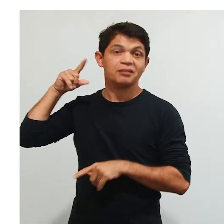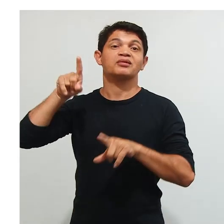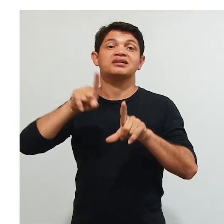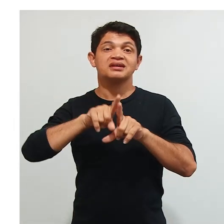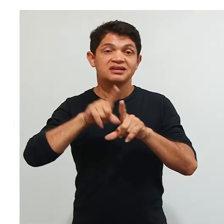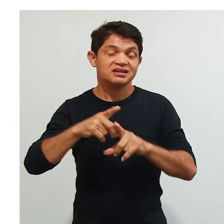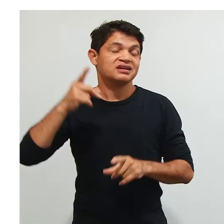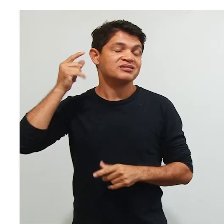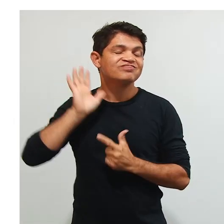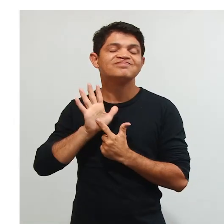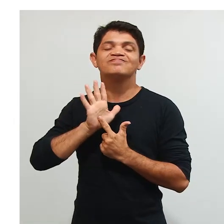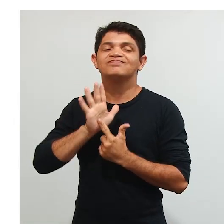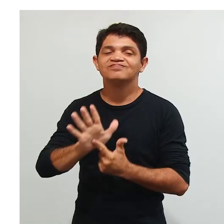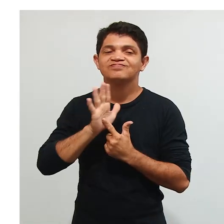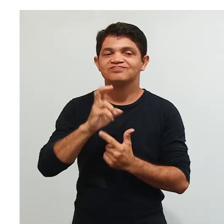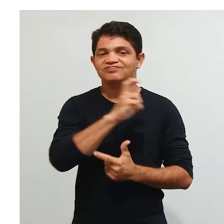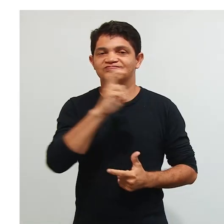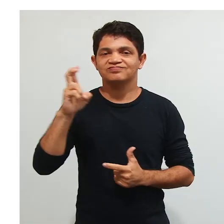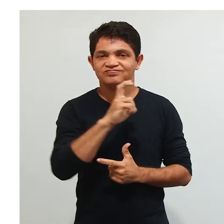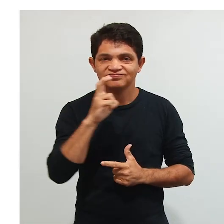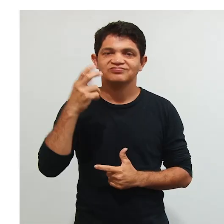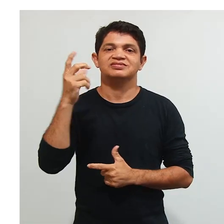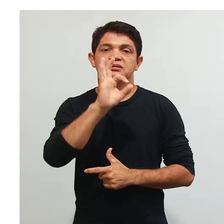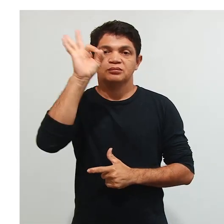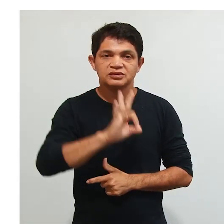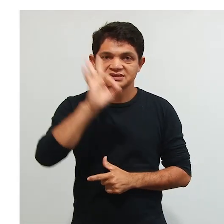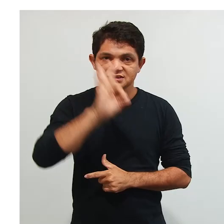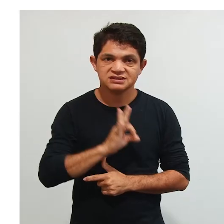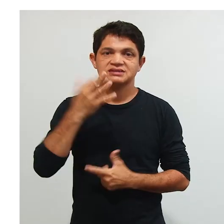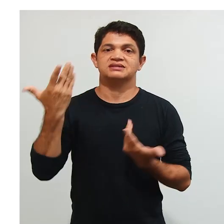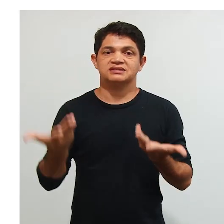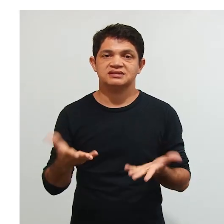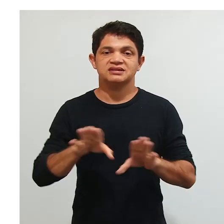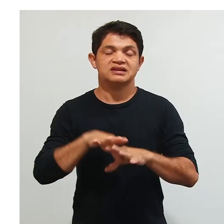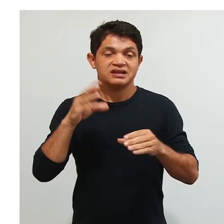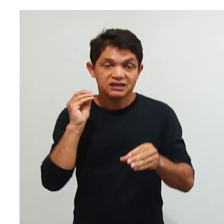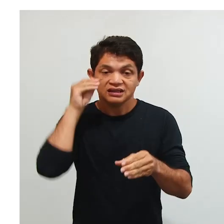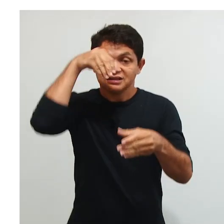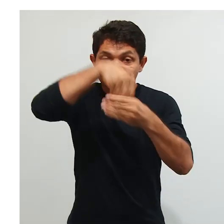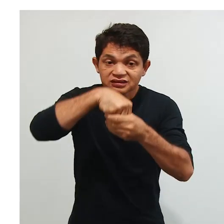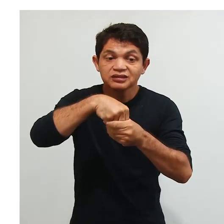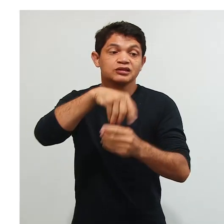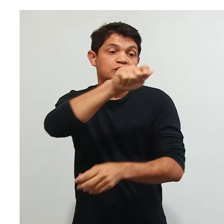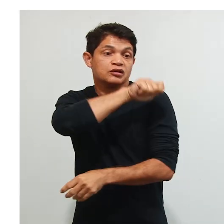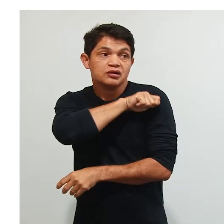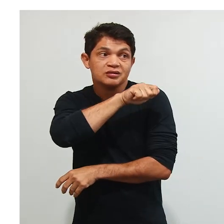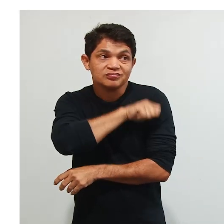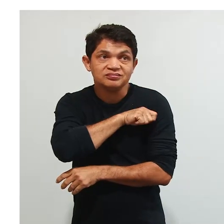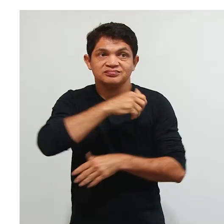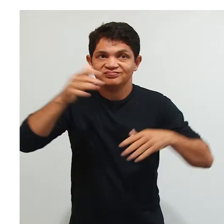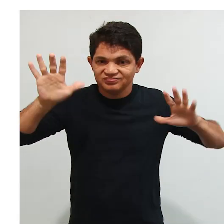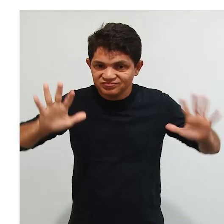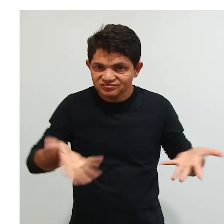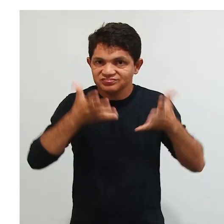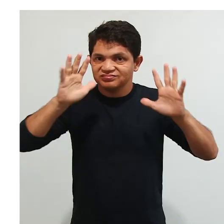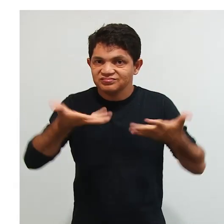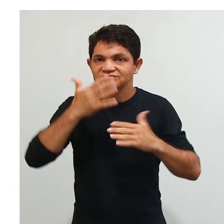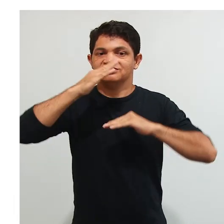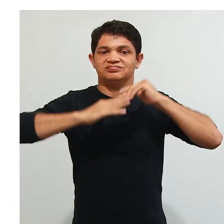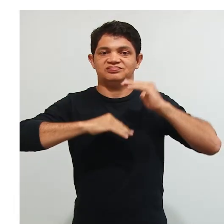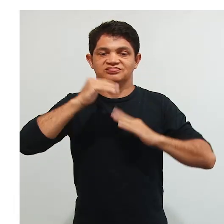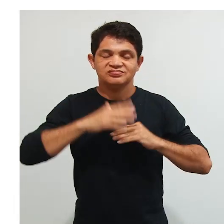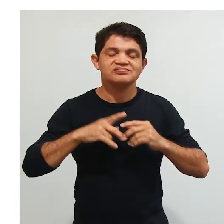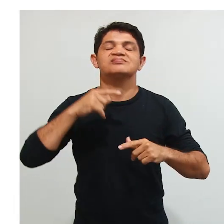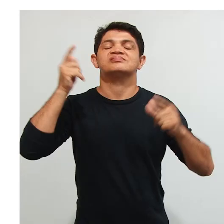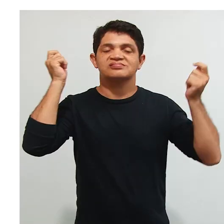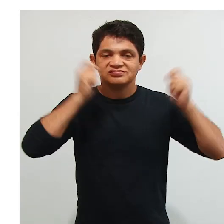estatísticas demonstravam 55%. Dentre esses alunos, existe um grupo de estudantes que,